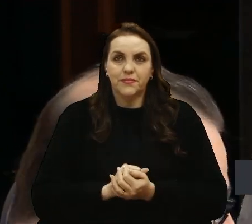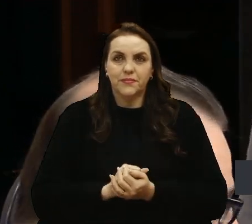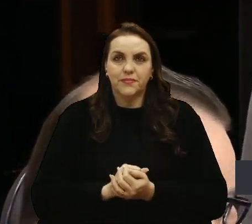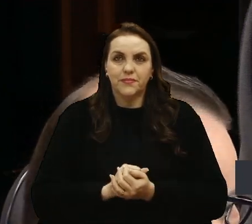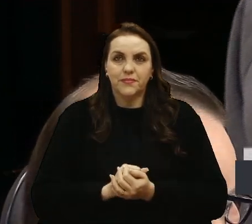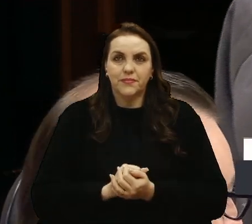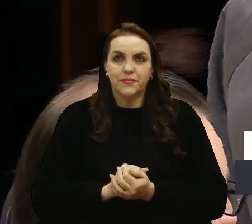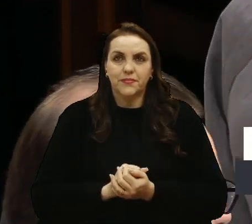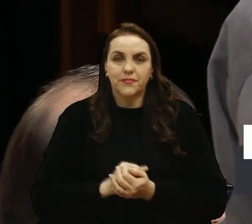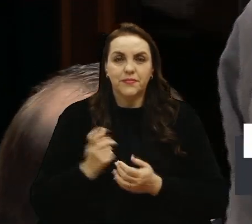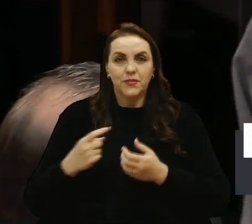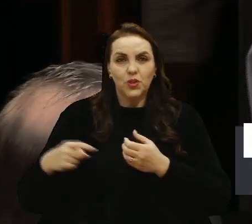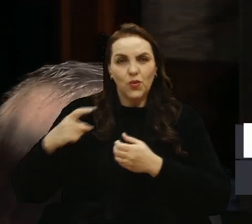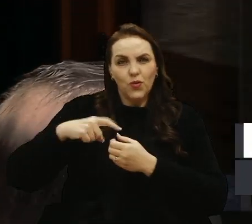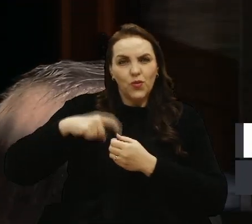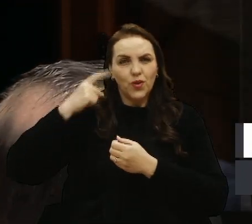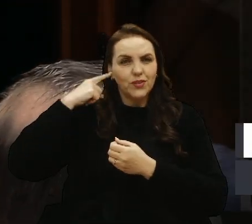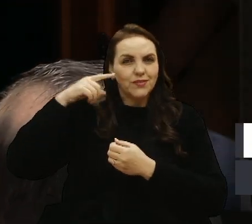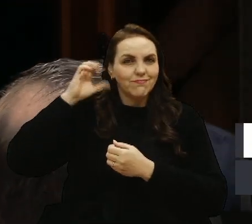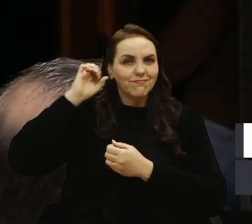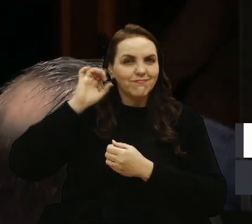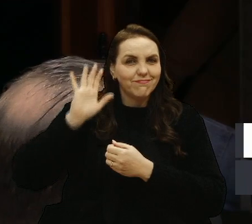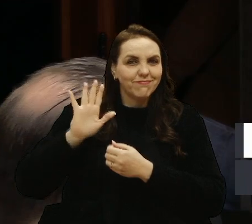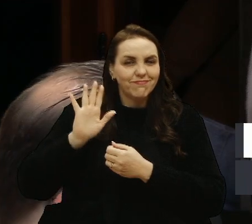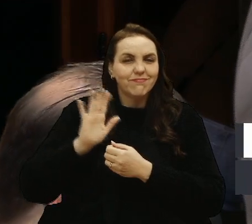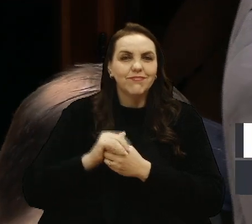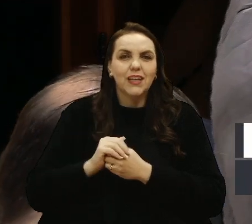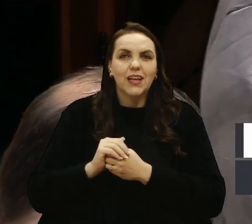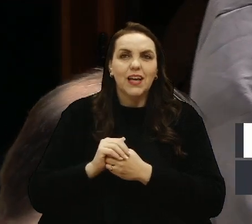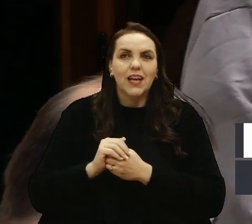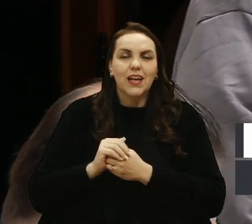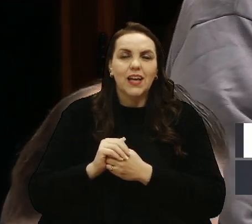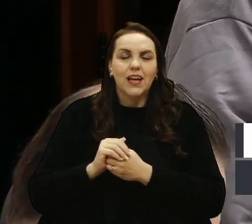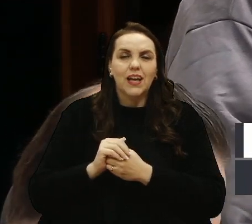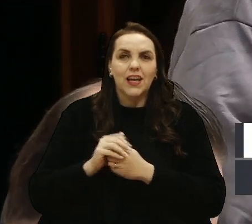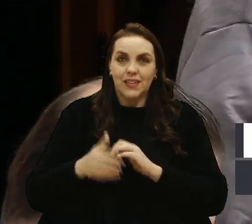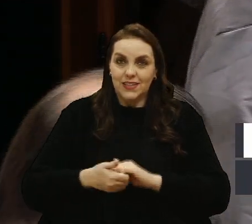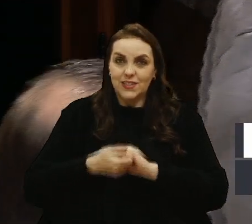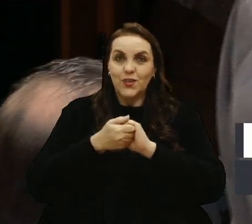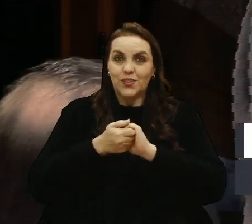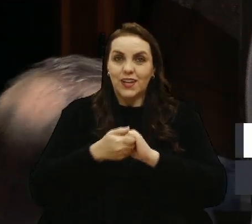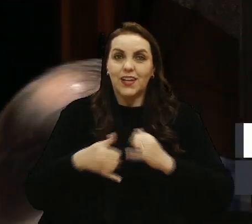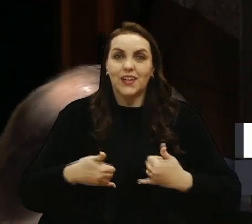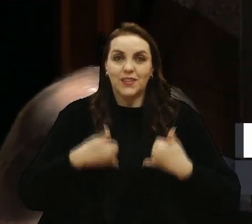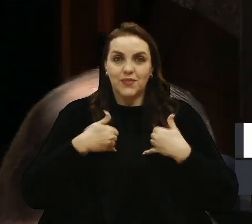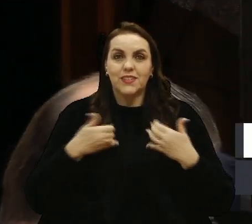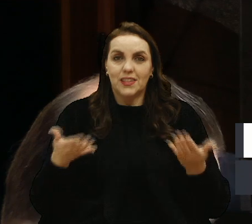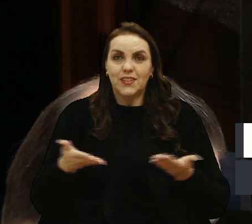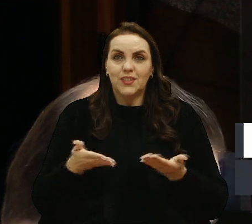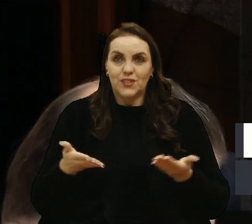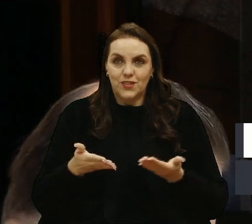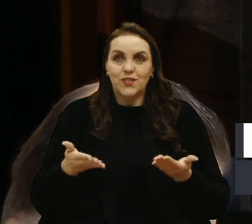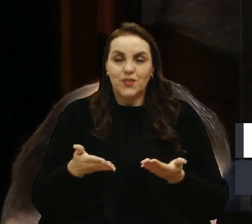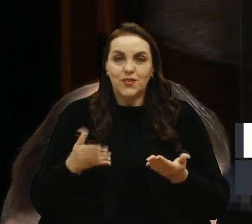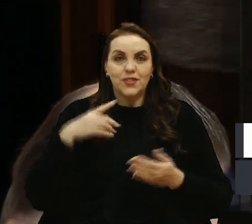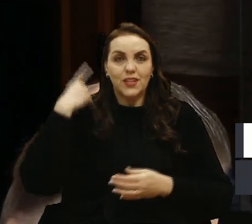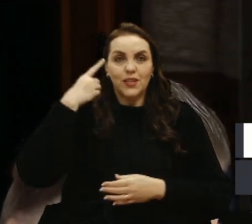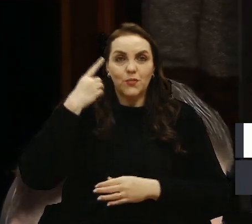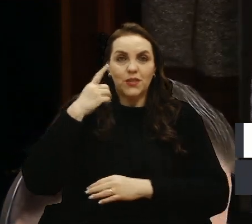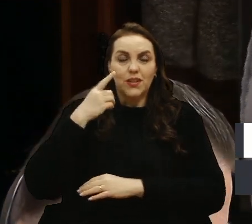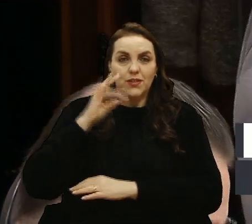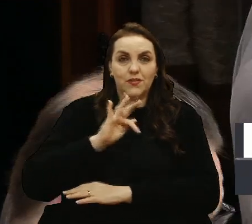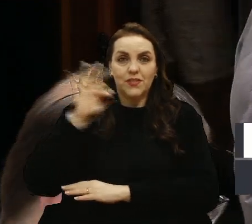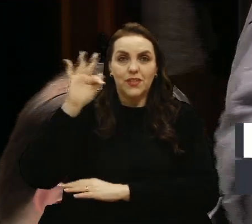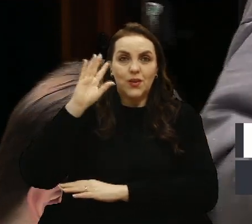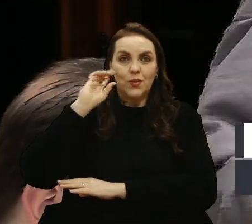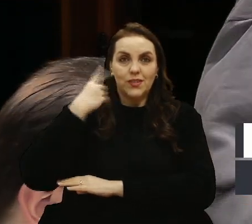dando um retorno aqui. Aproveitar para saudar a nossa aniversariante de hoje, deputada federal Denise